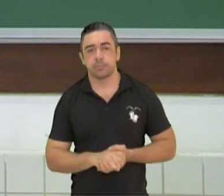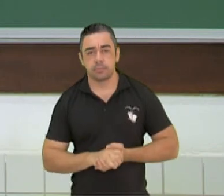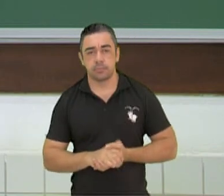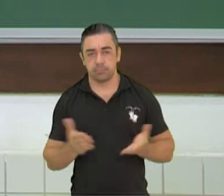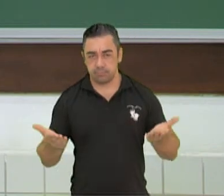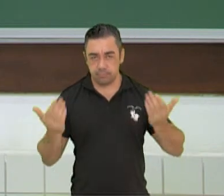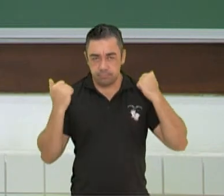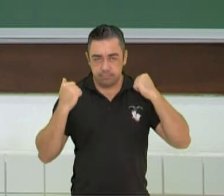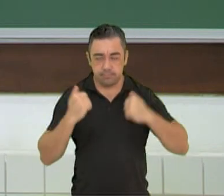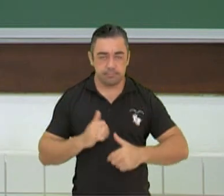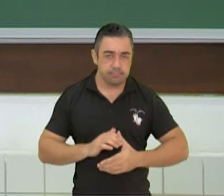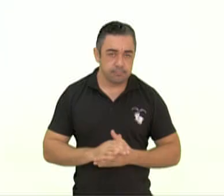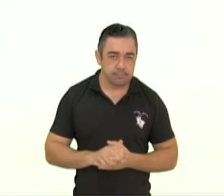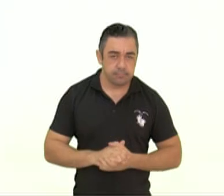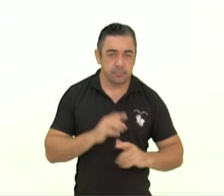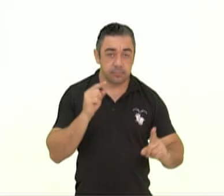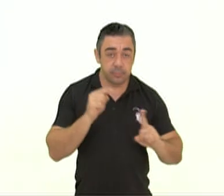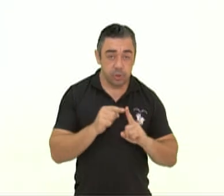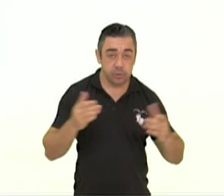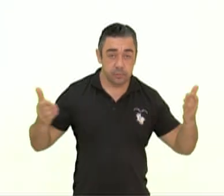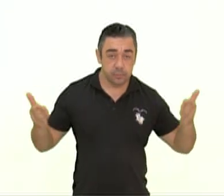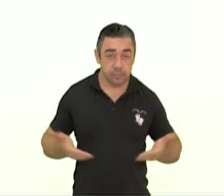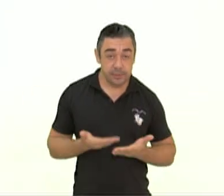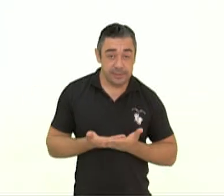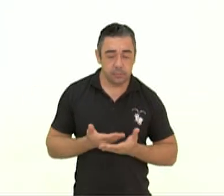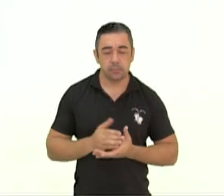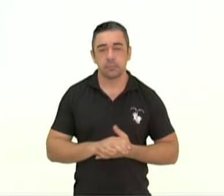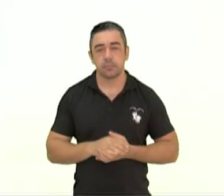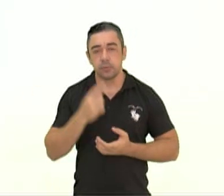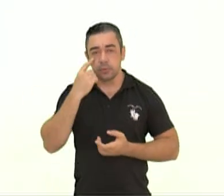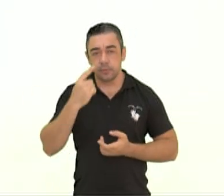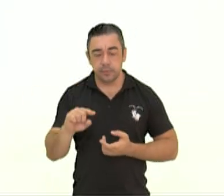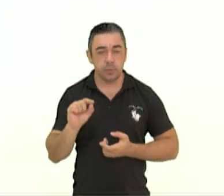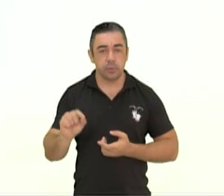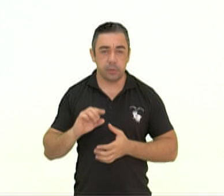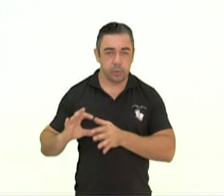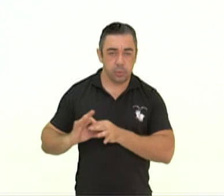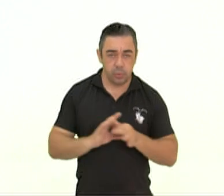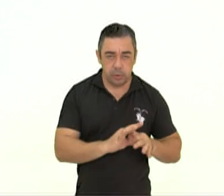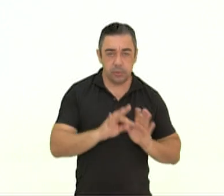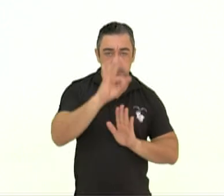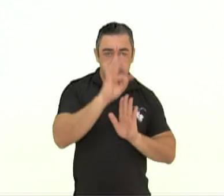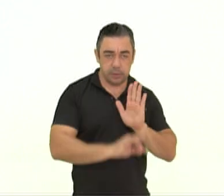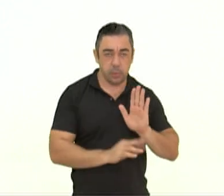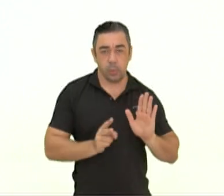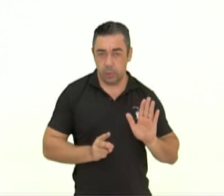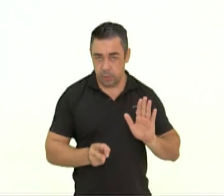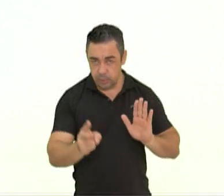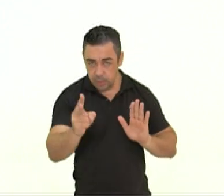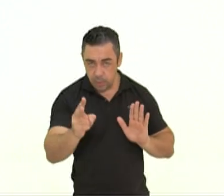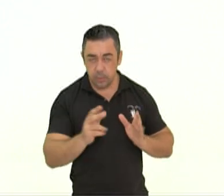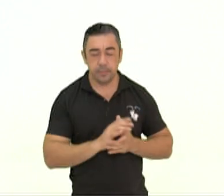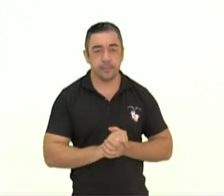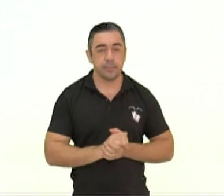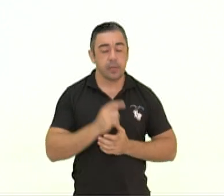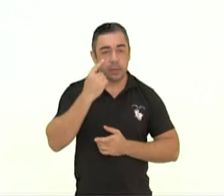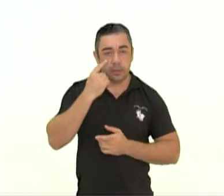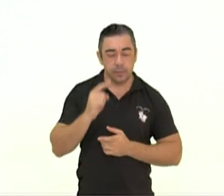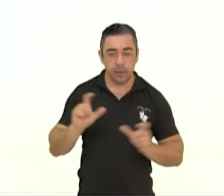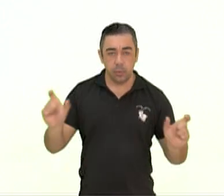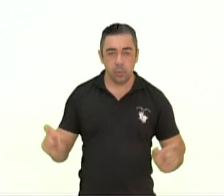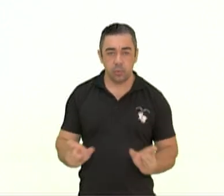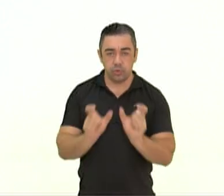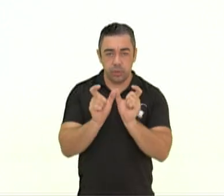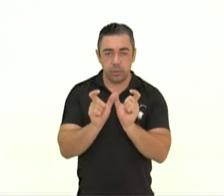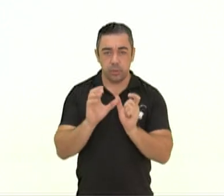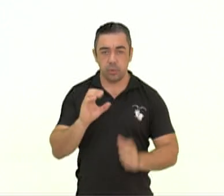lá! Objetivos desta aula: revisar a coesão textual sequencial e as